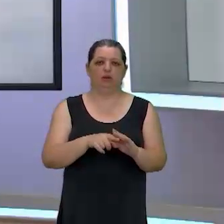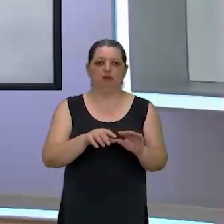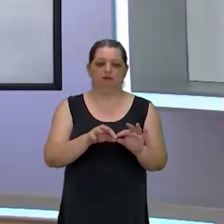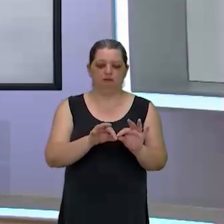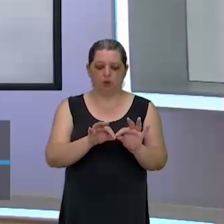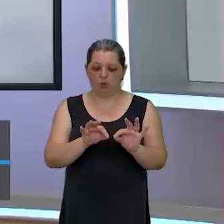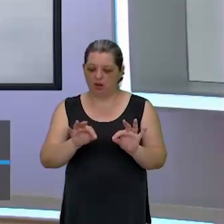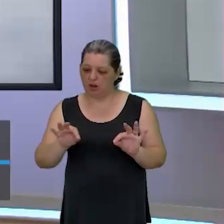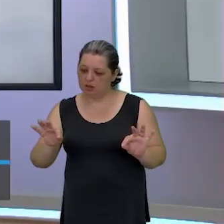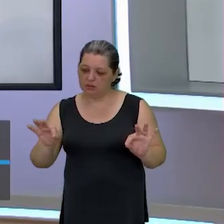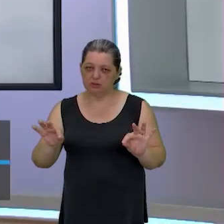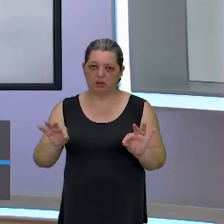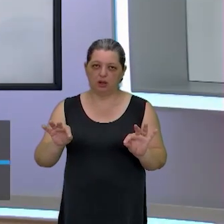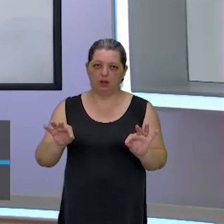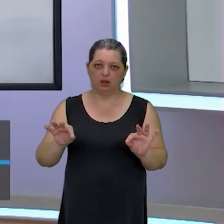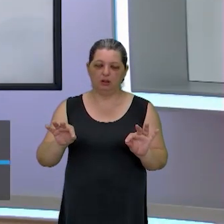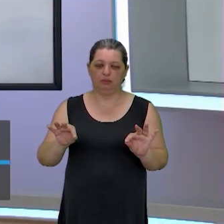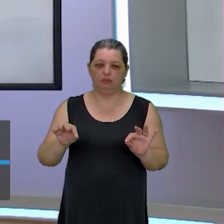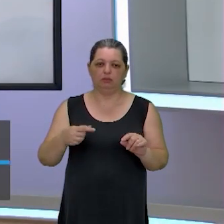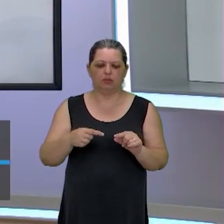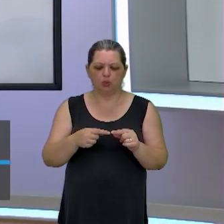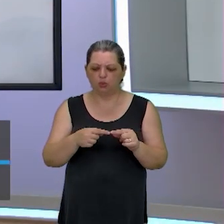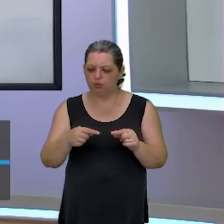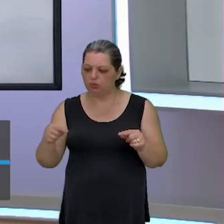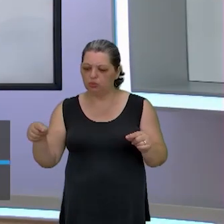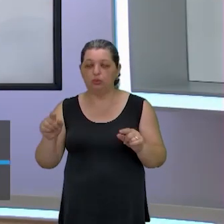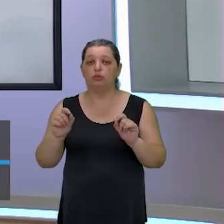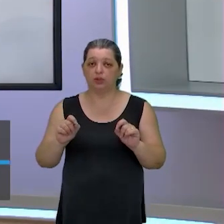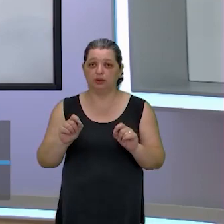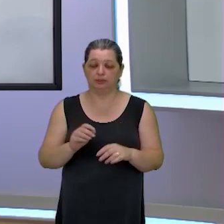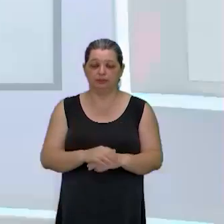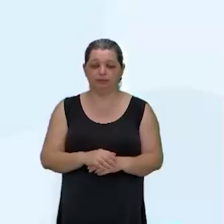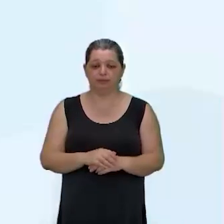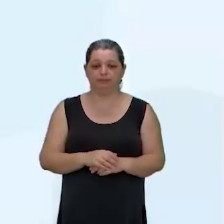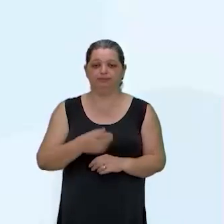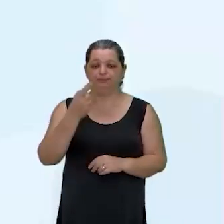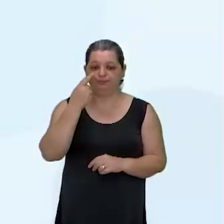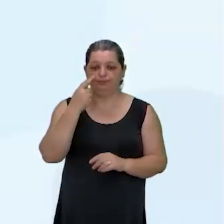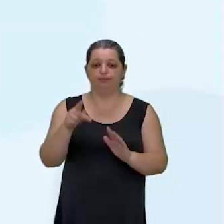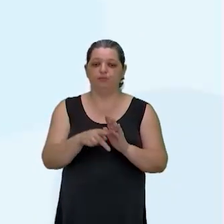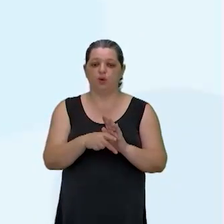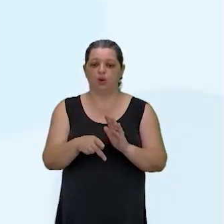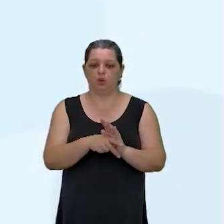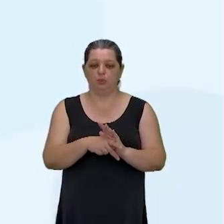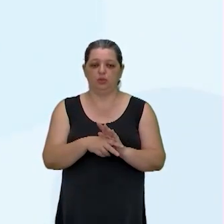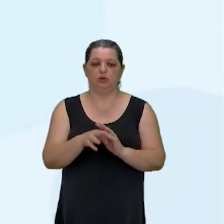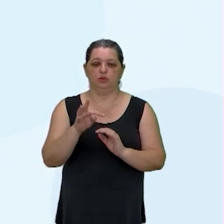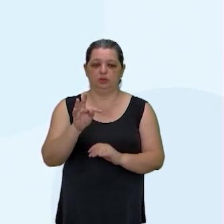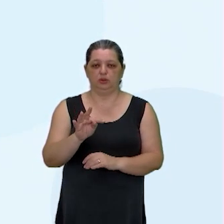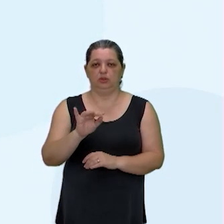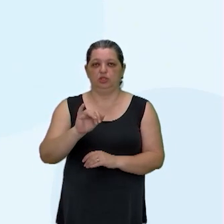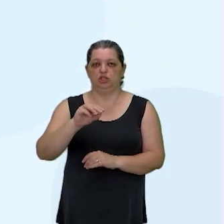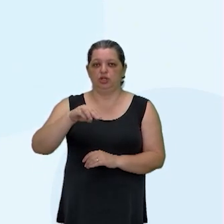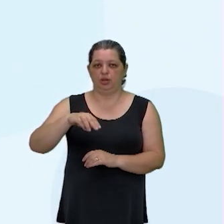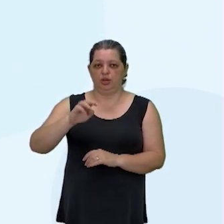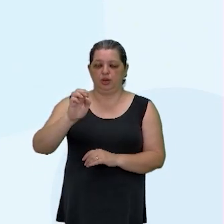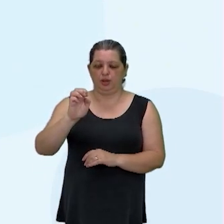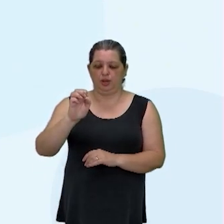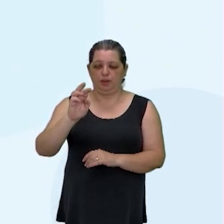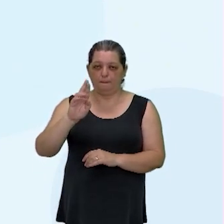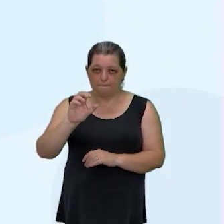diferencia não é foi com esse o que é professor Giba olha lá o timbre tá